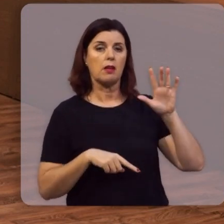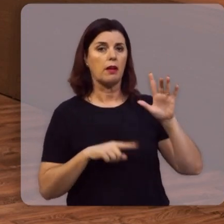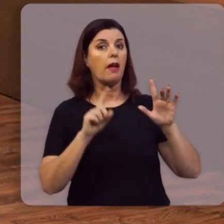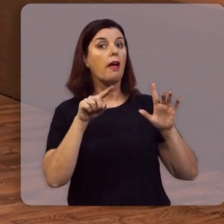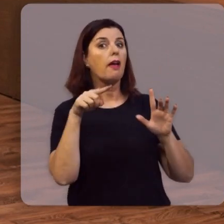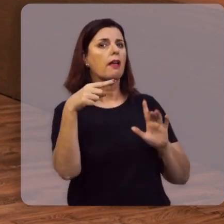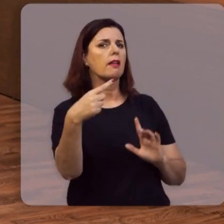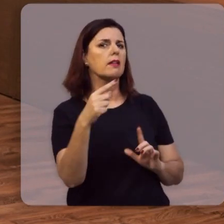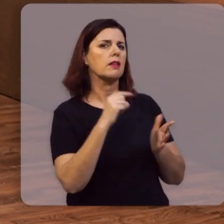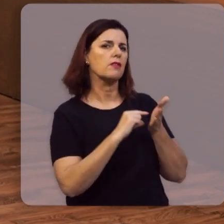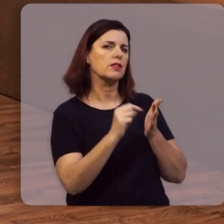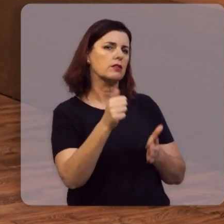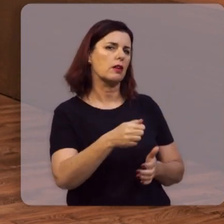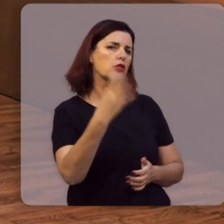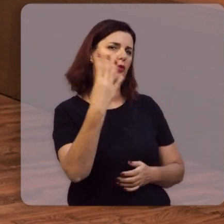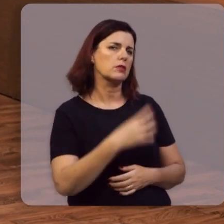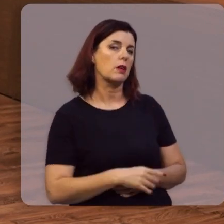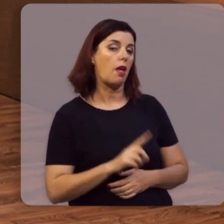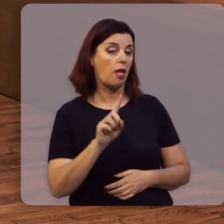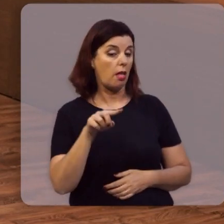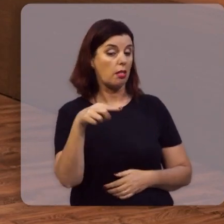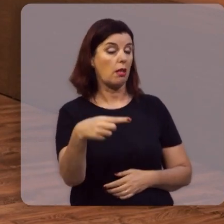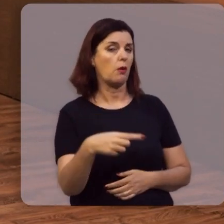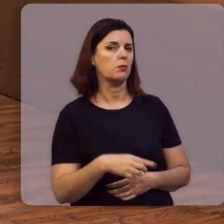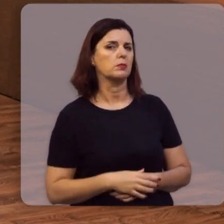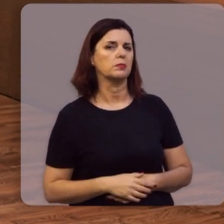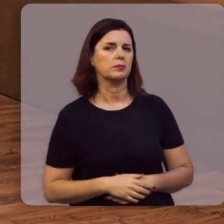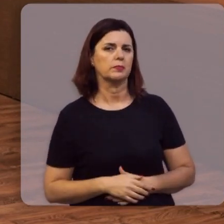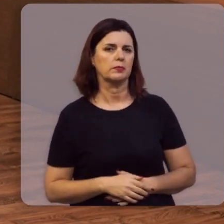olha o que está escrito no versículo 14. Então,